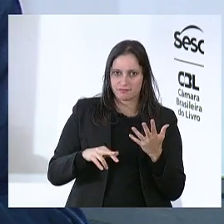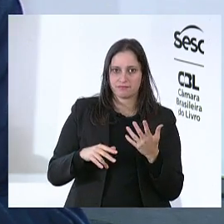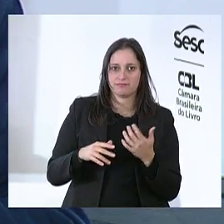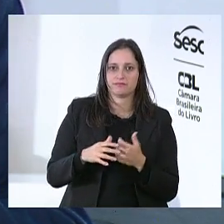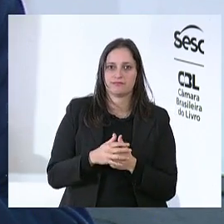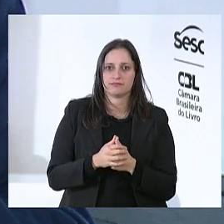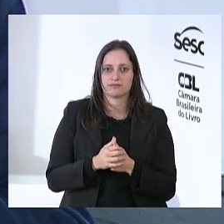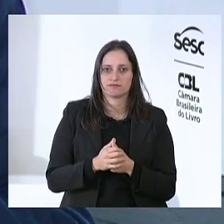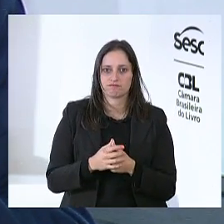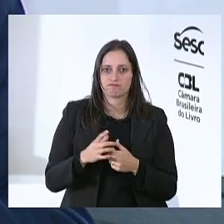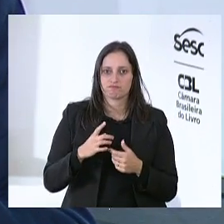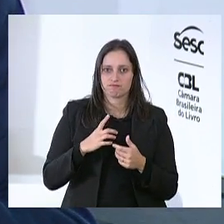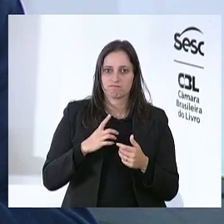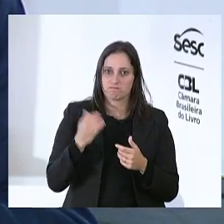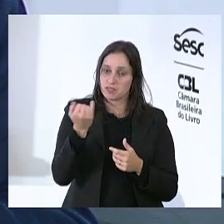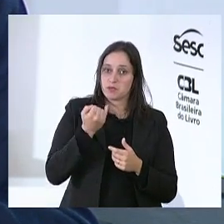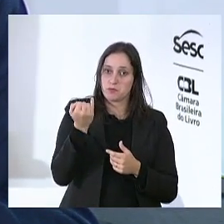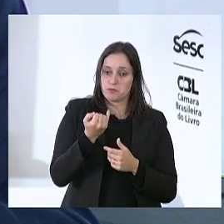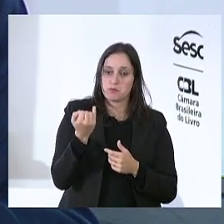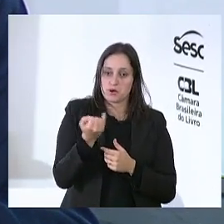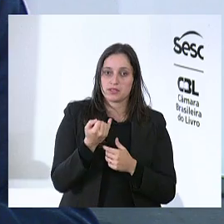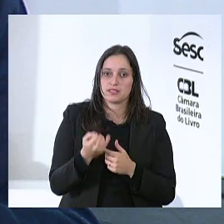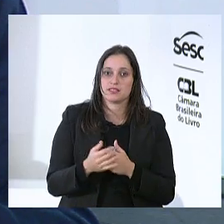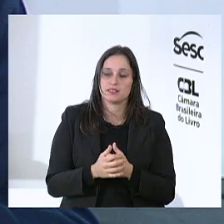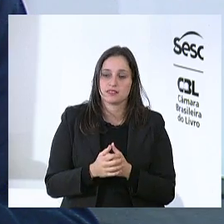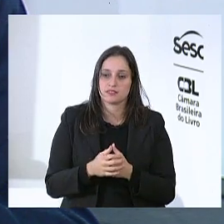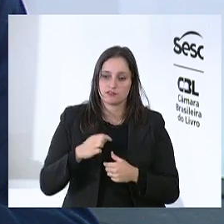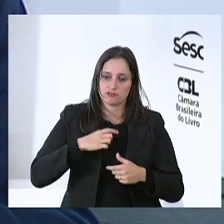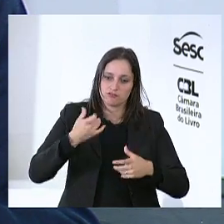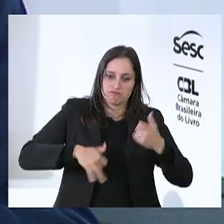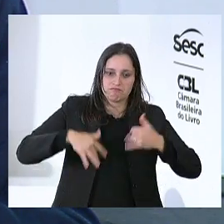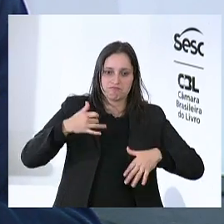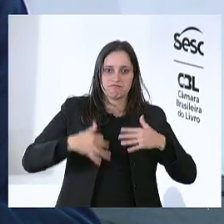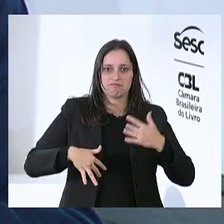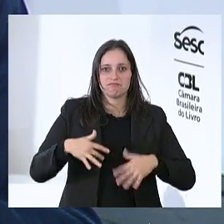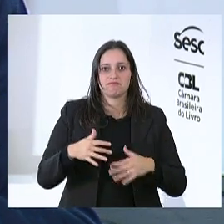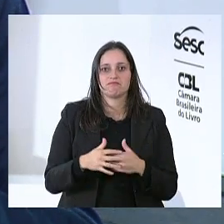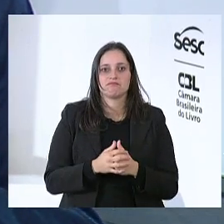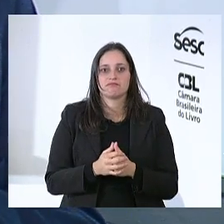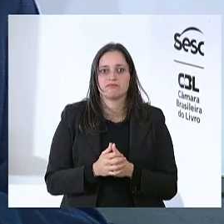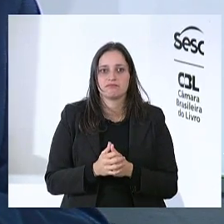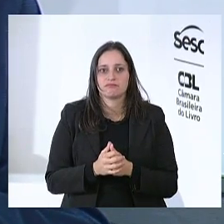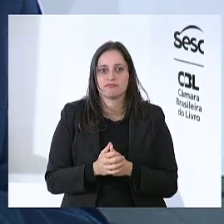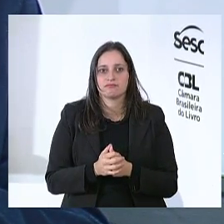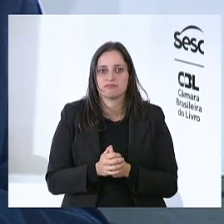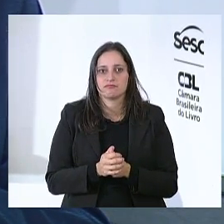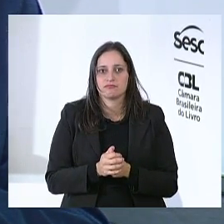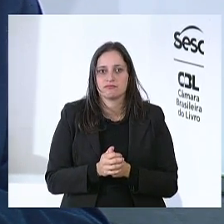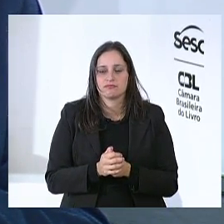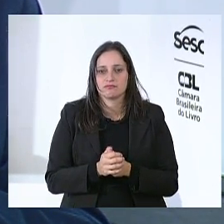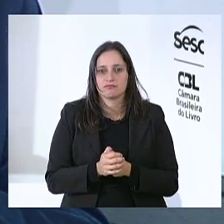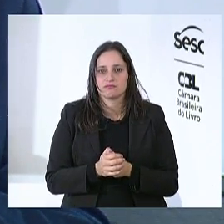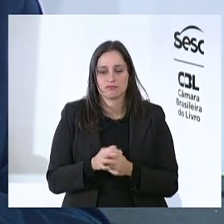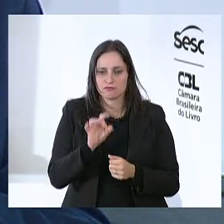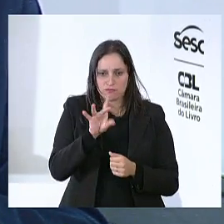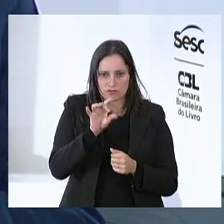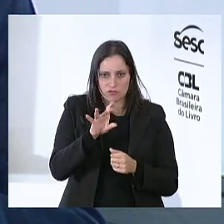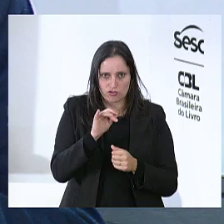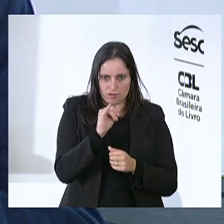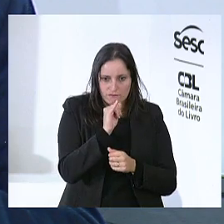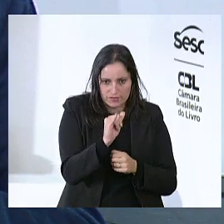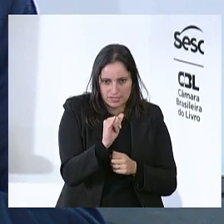mais significativos que todos os negócios de que falam de corrupção. Que, aliás, que eu queria só mencionar o